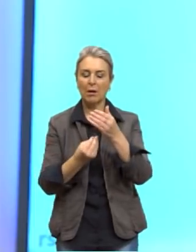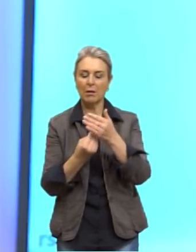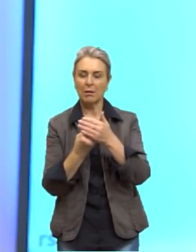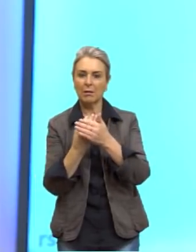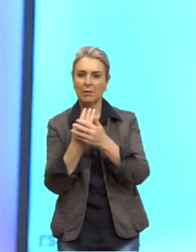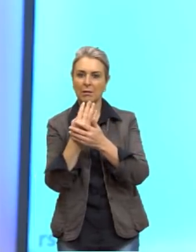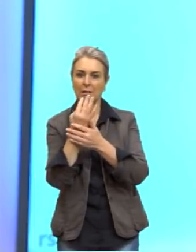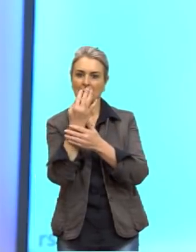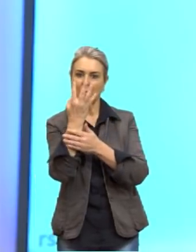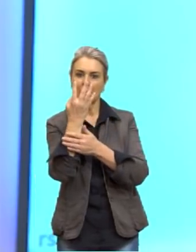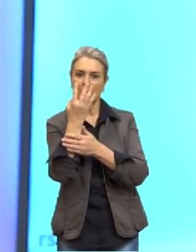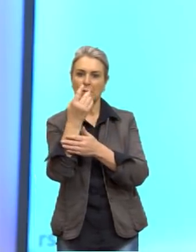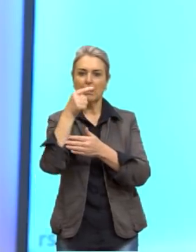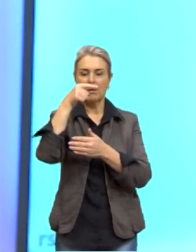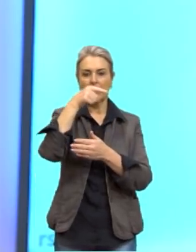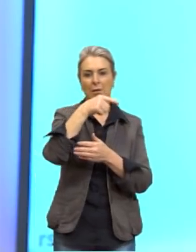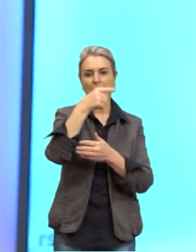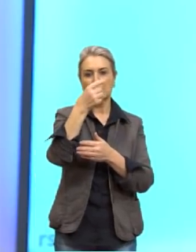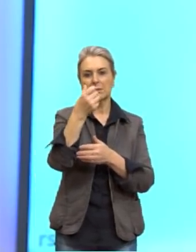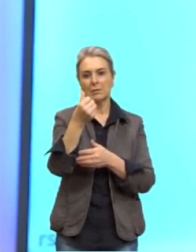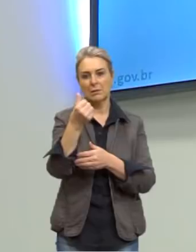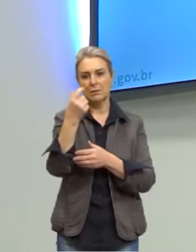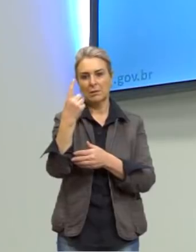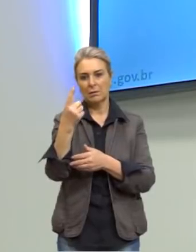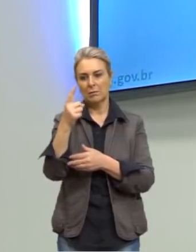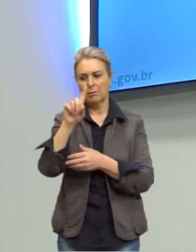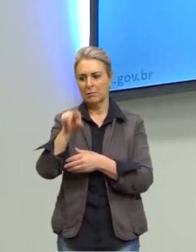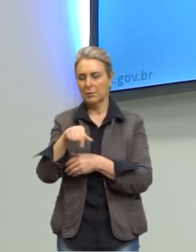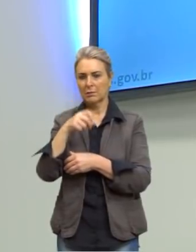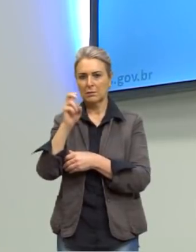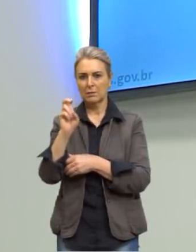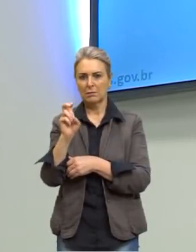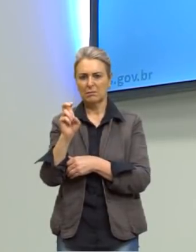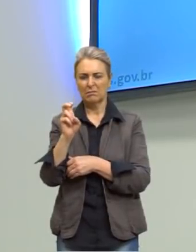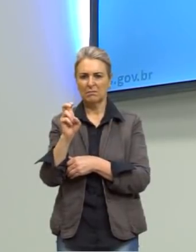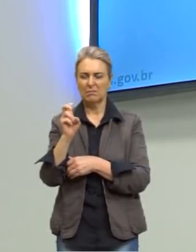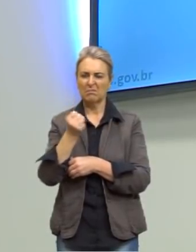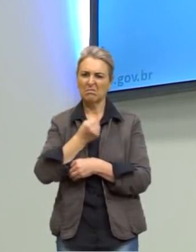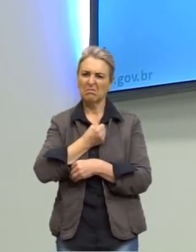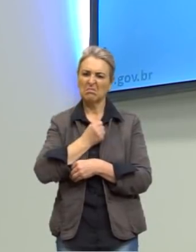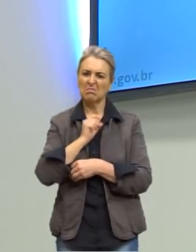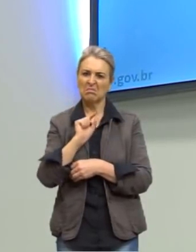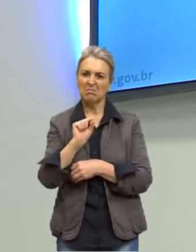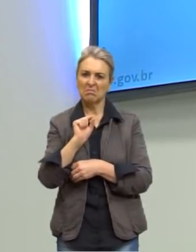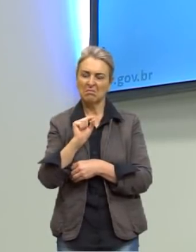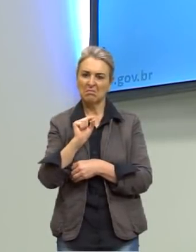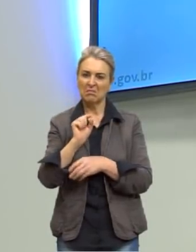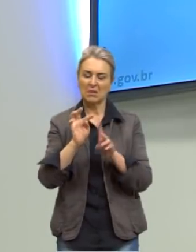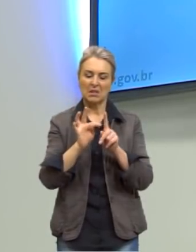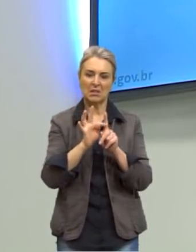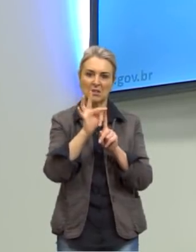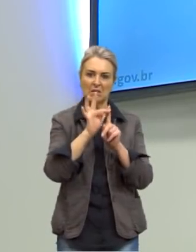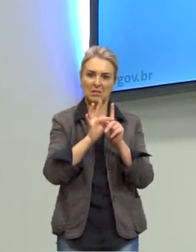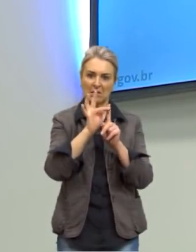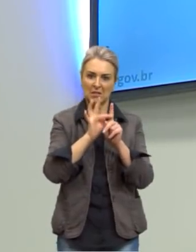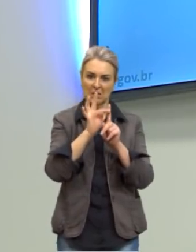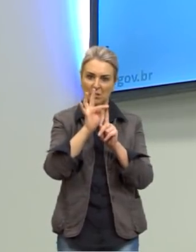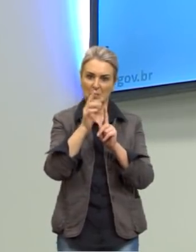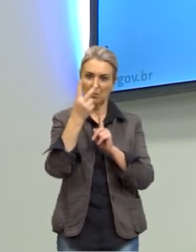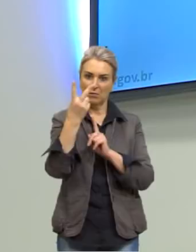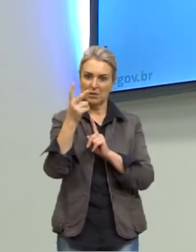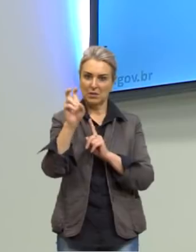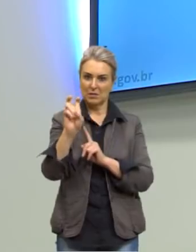dela -161 vírgula cinco tava que quer dizer esse número quer dizer que na temperatura de 25 graus celsius